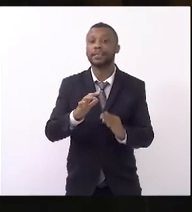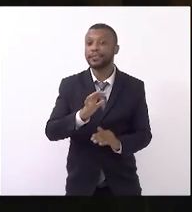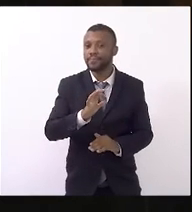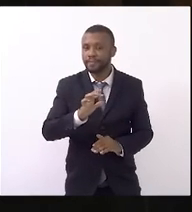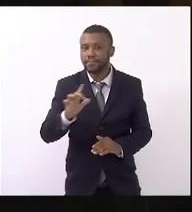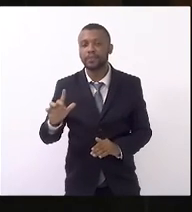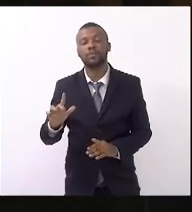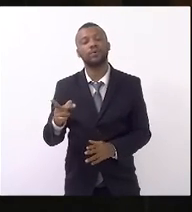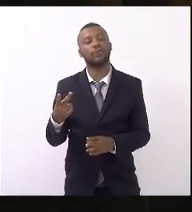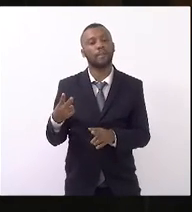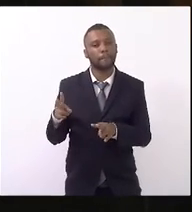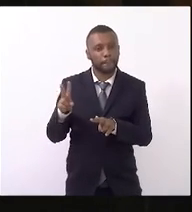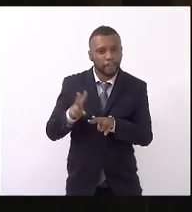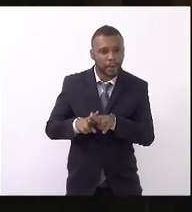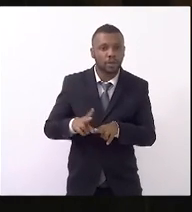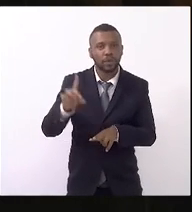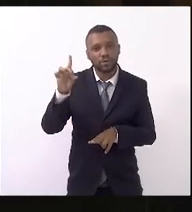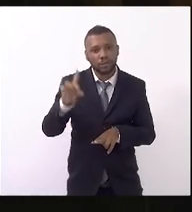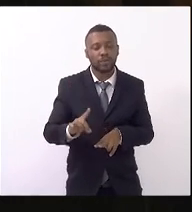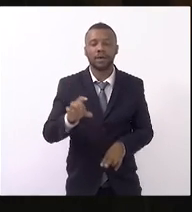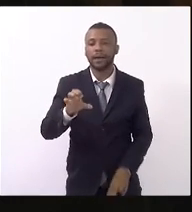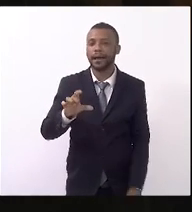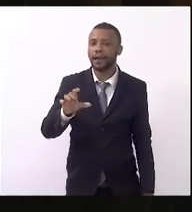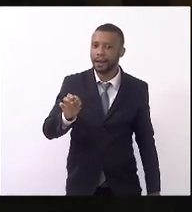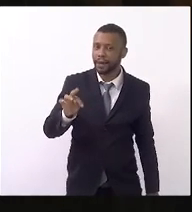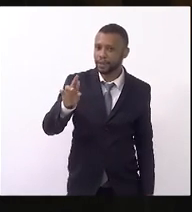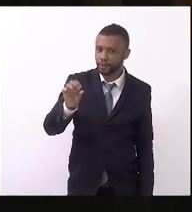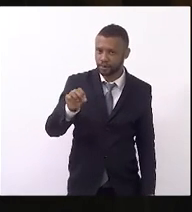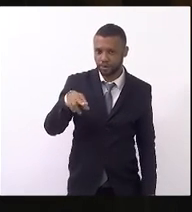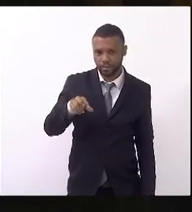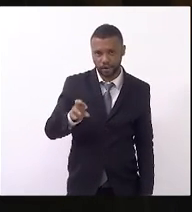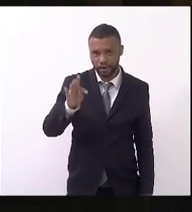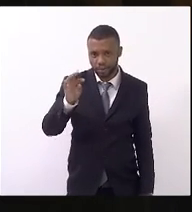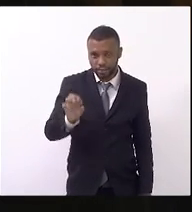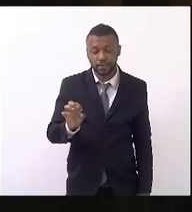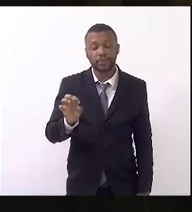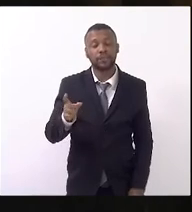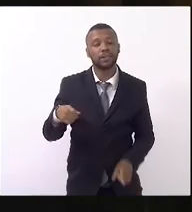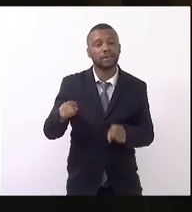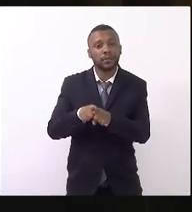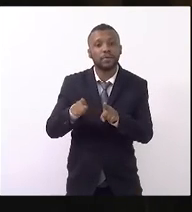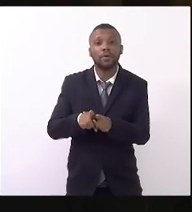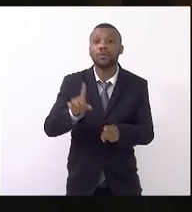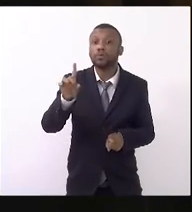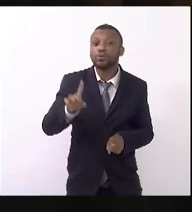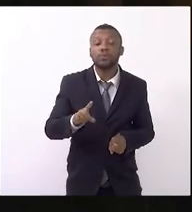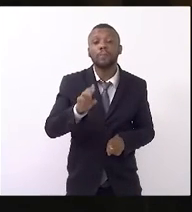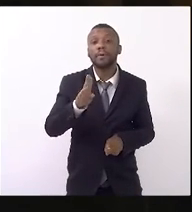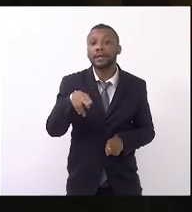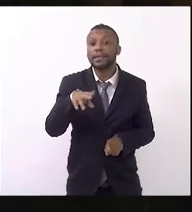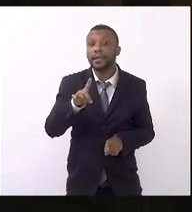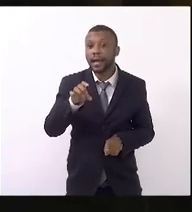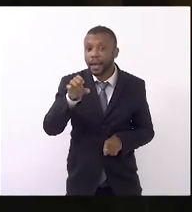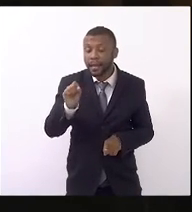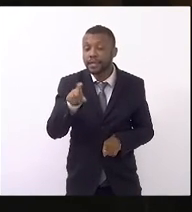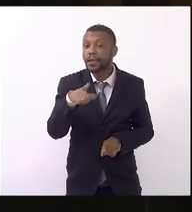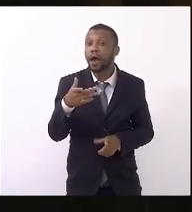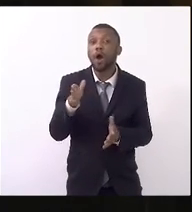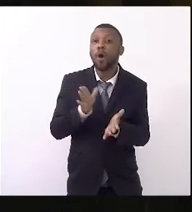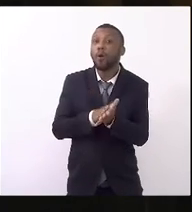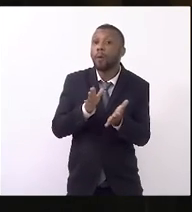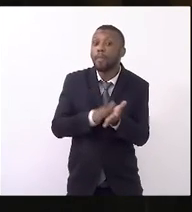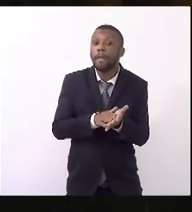preso o diretor da Eletronorte, foi preso o diretor do BNDES, porque cobrou propina para o